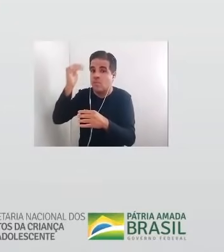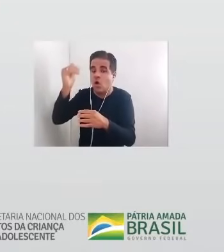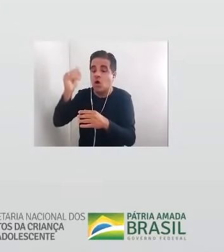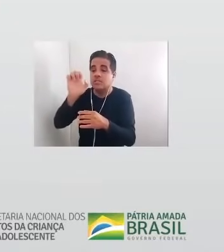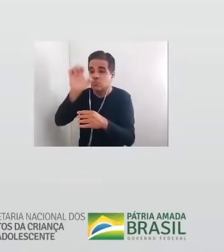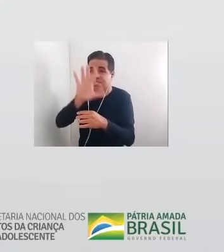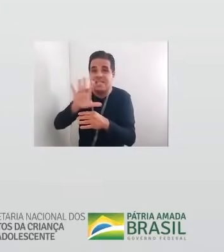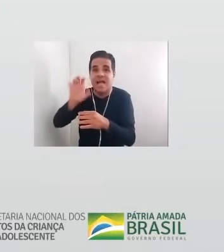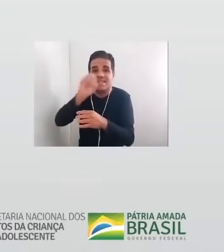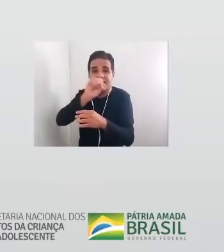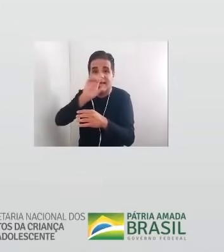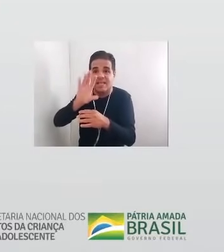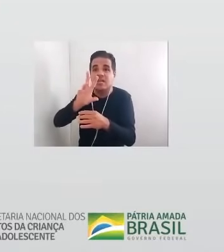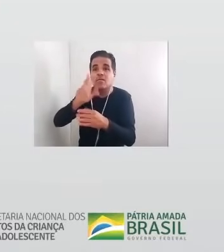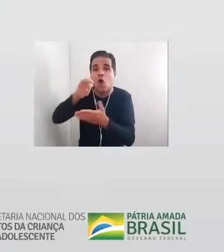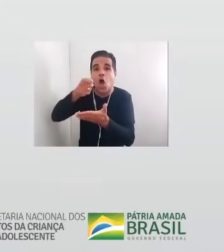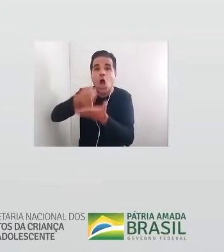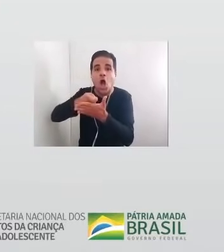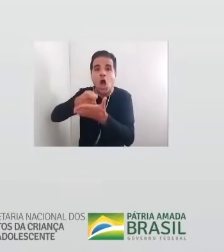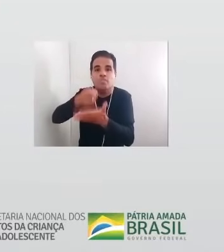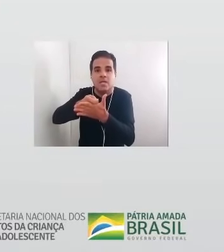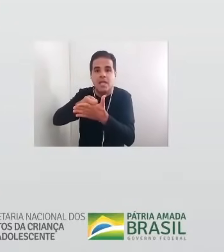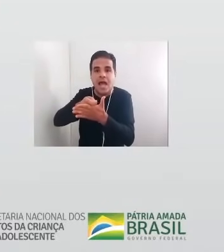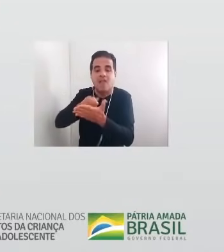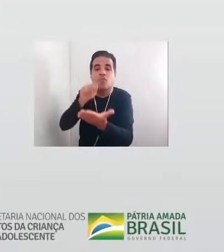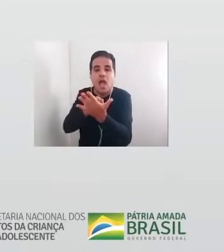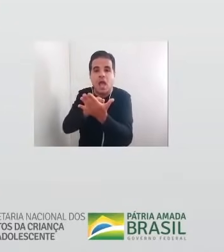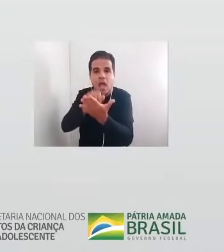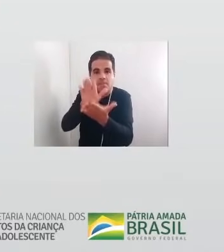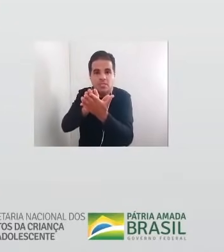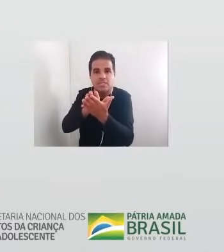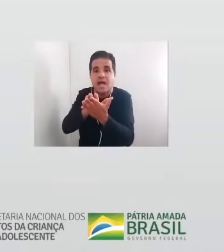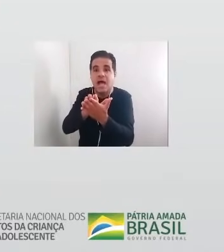Catarina foi condenado a pagar